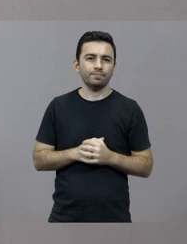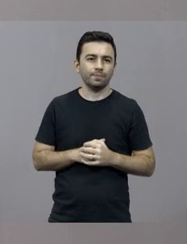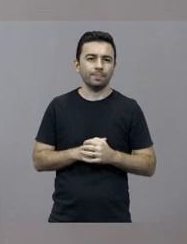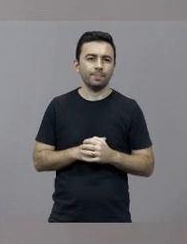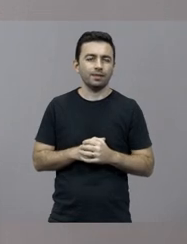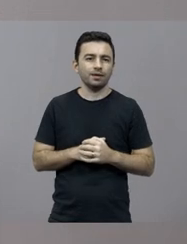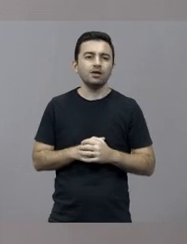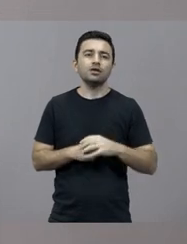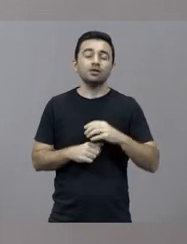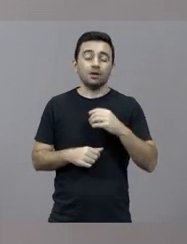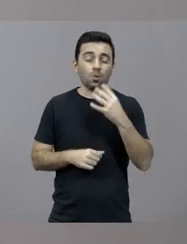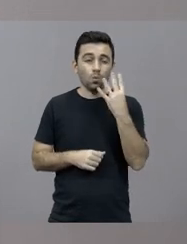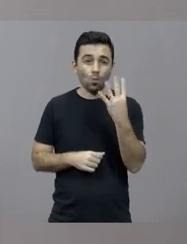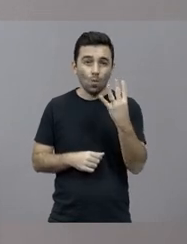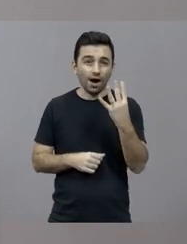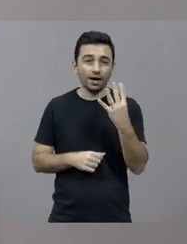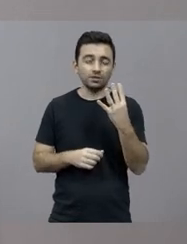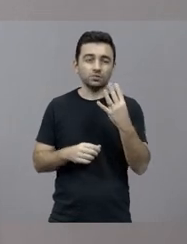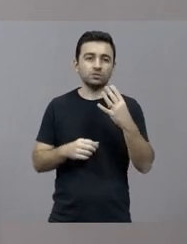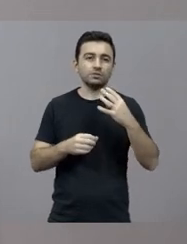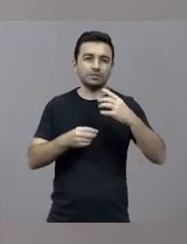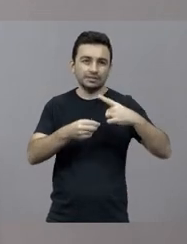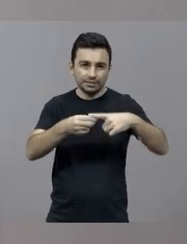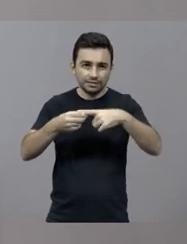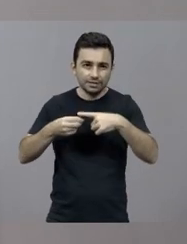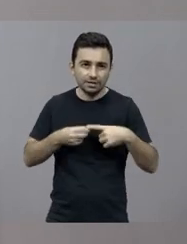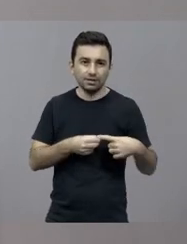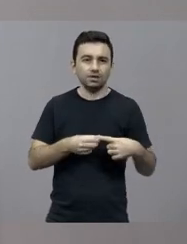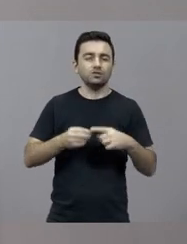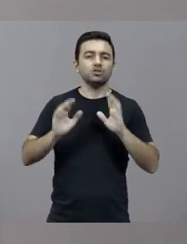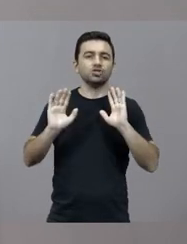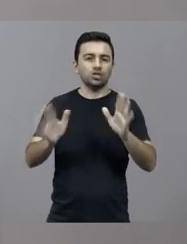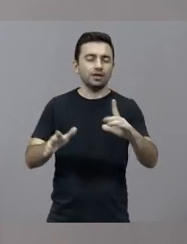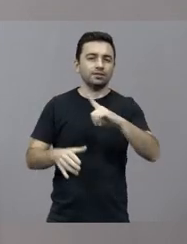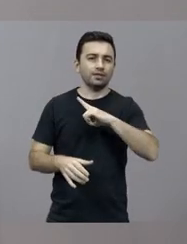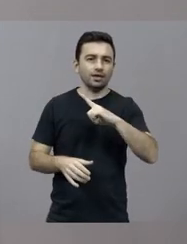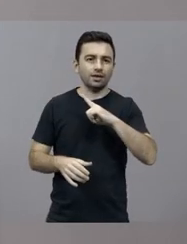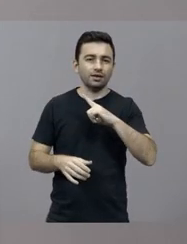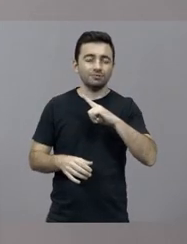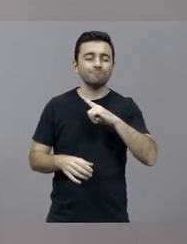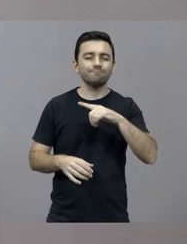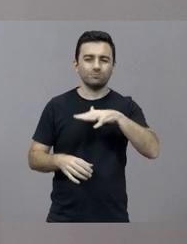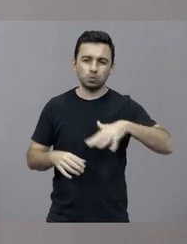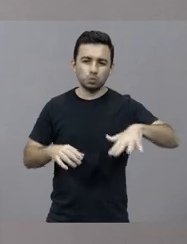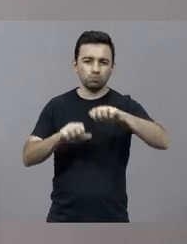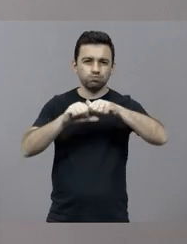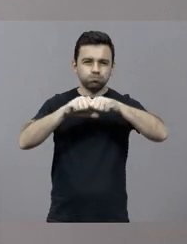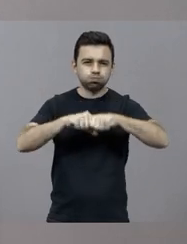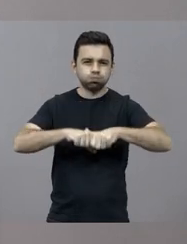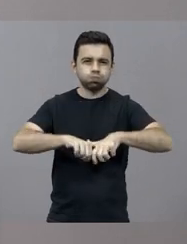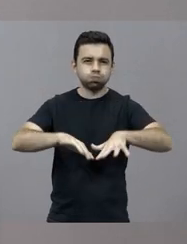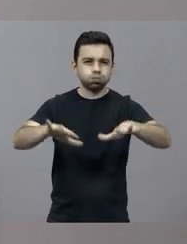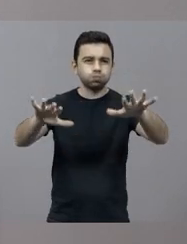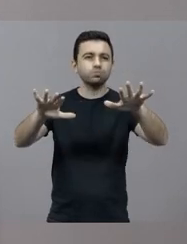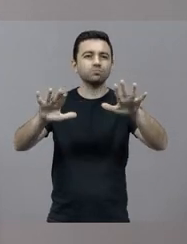menos 4 cidades já estão no chamado nível de epidemia em relação a